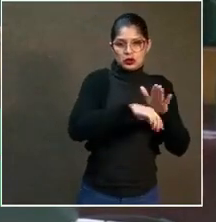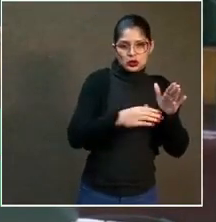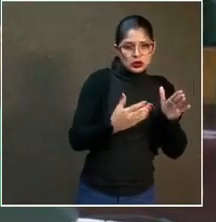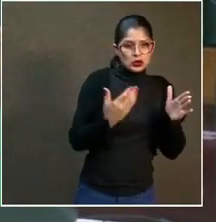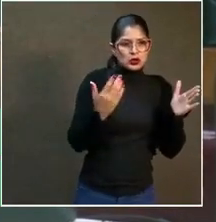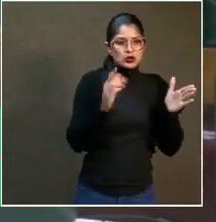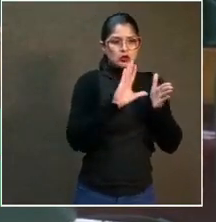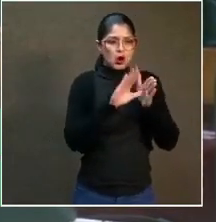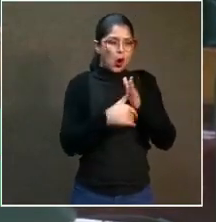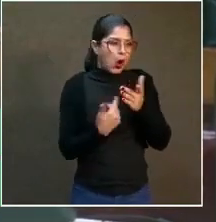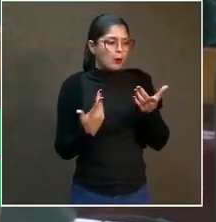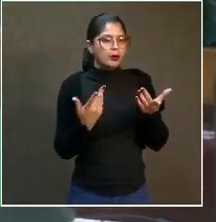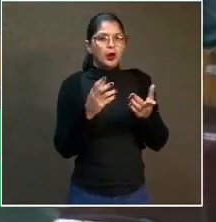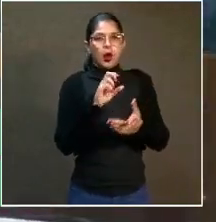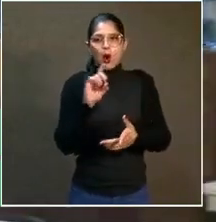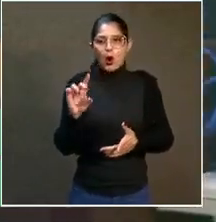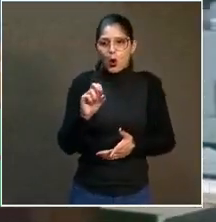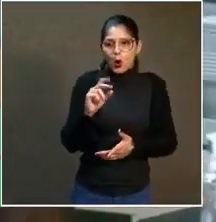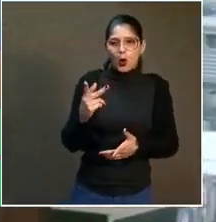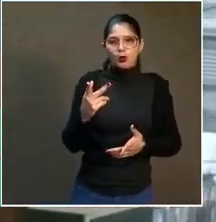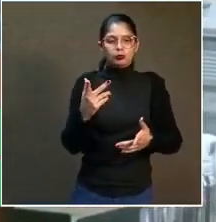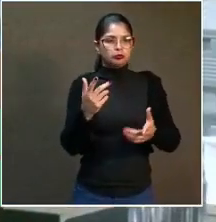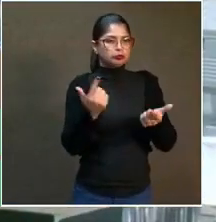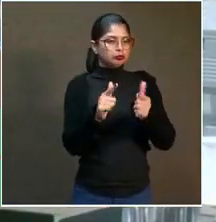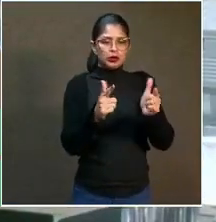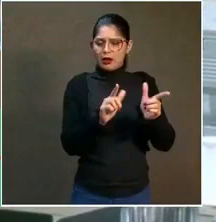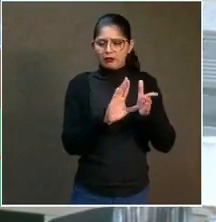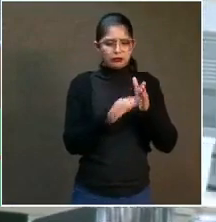Não teve depoimento, não teve fraude processual.